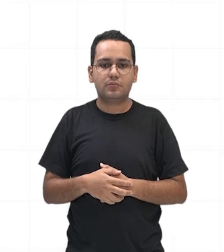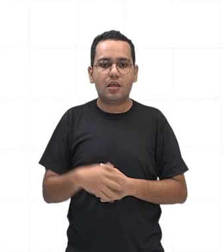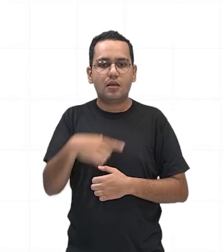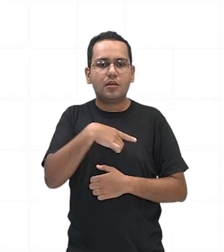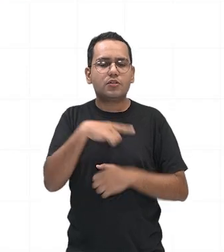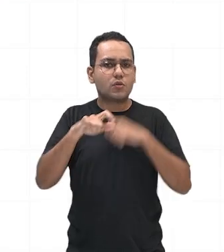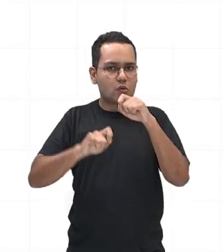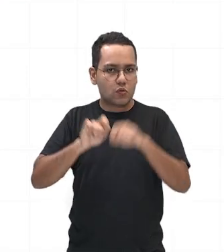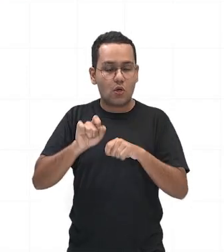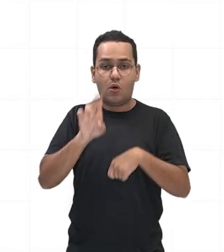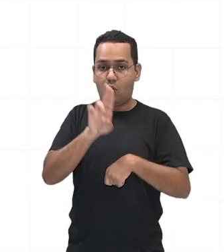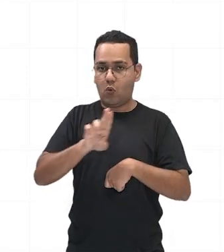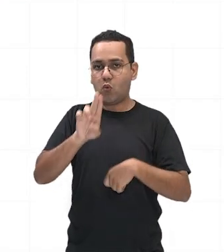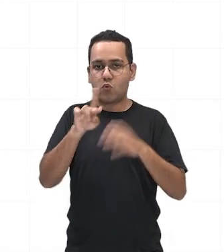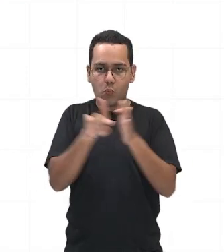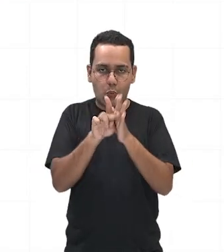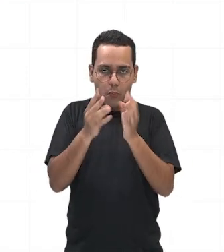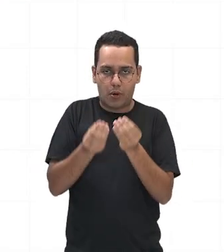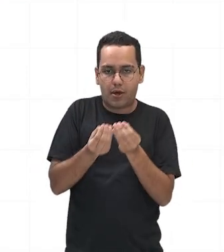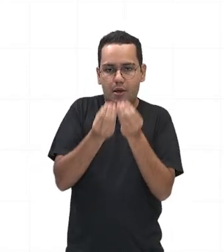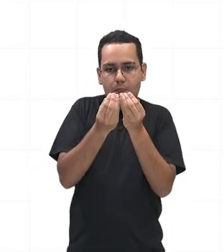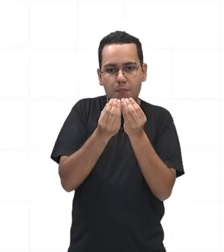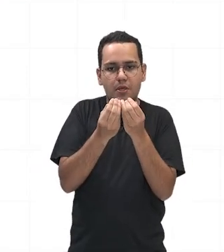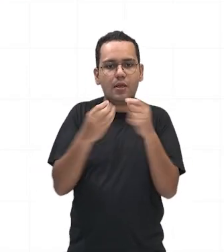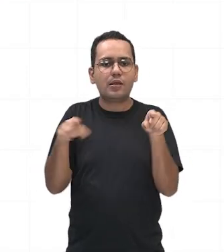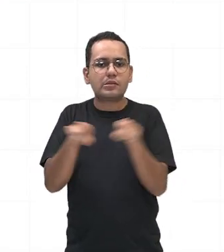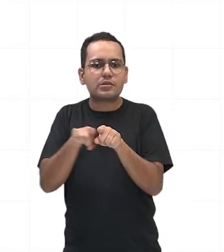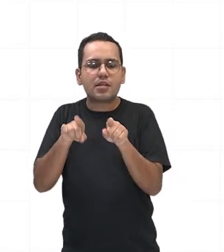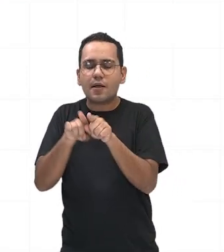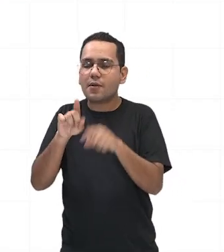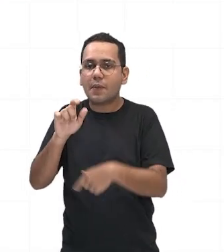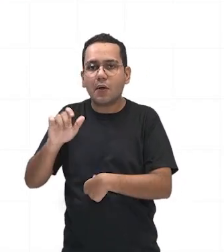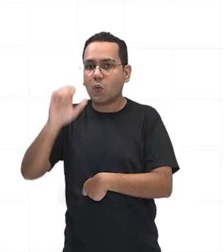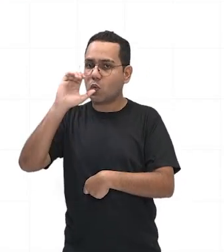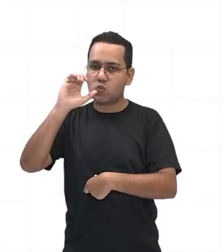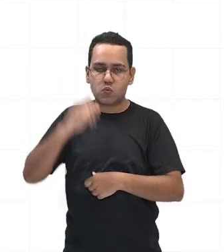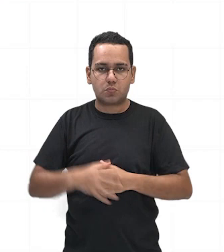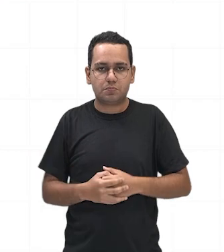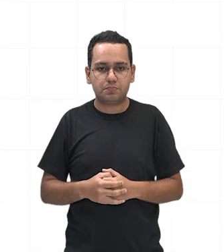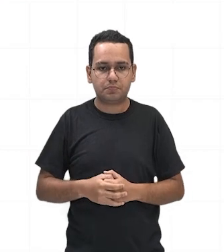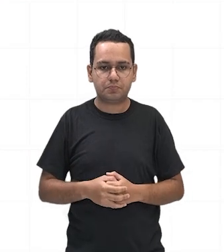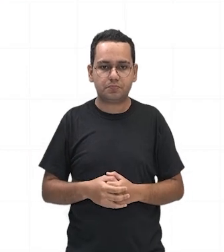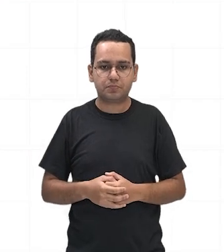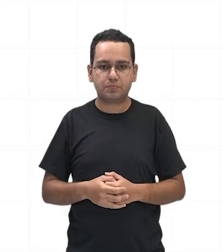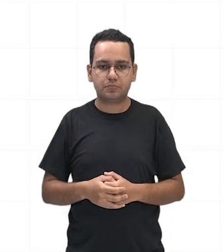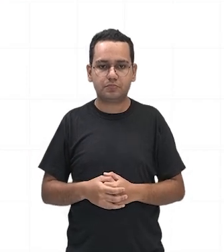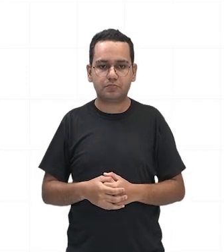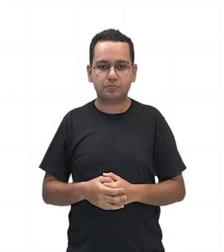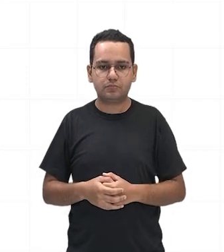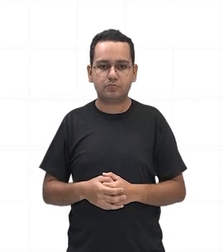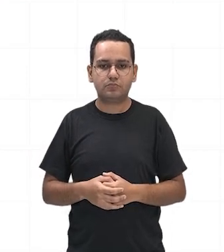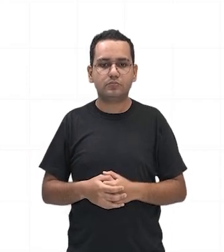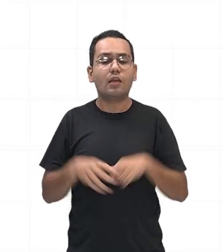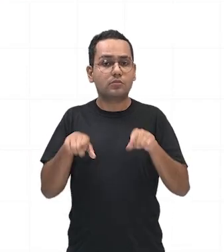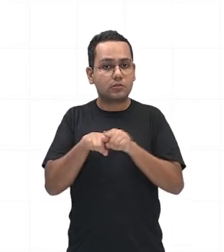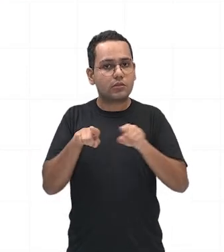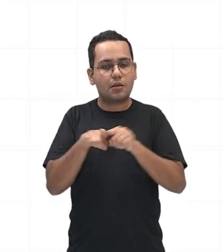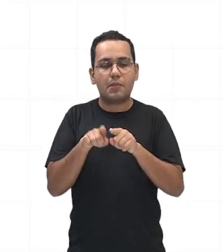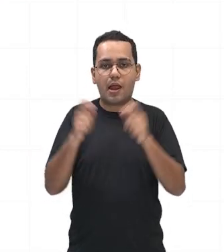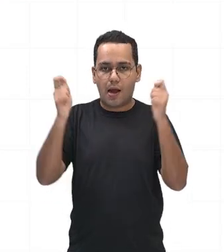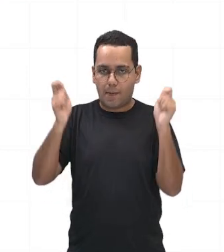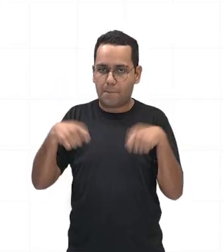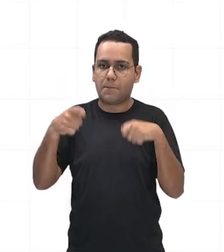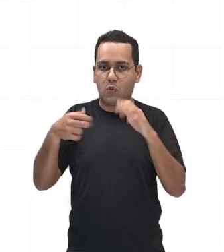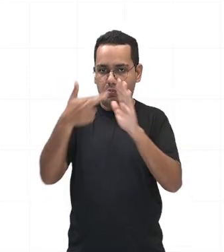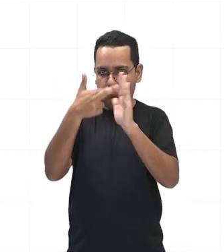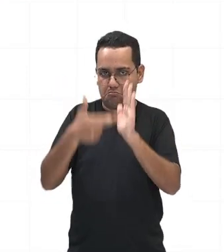para a celebração da Santa Missa como para o consumo ordinário, expressamente permitido pela regra, então, aí de